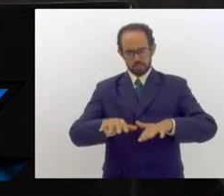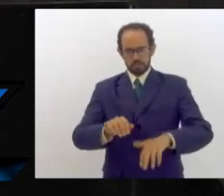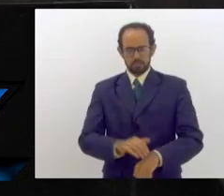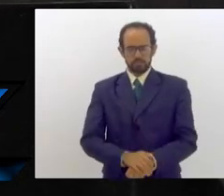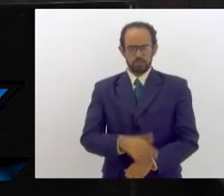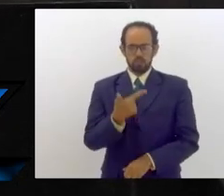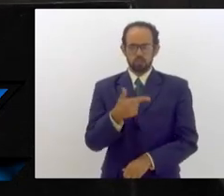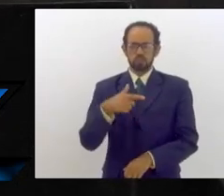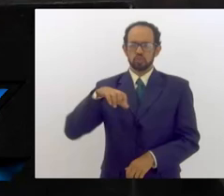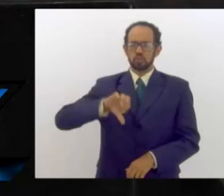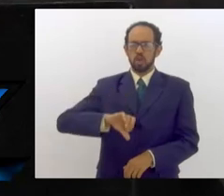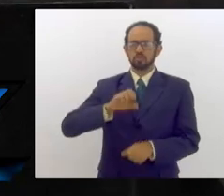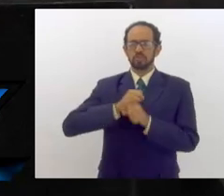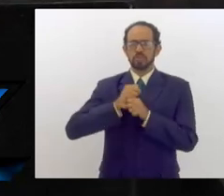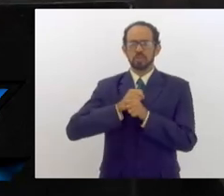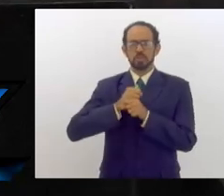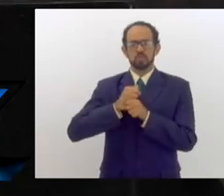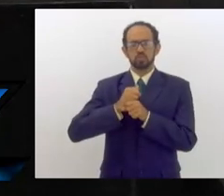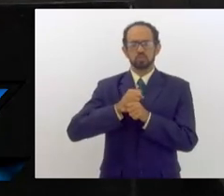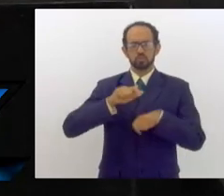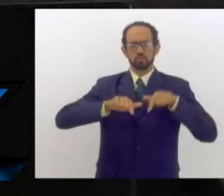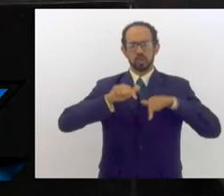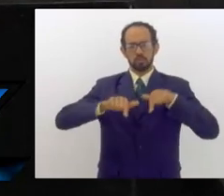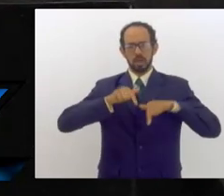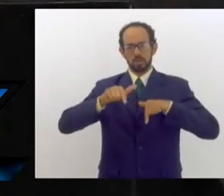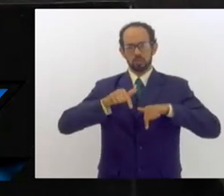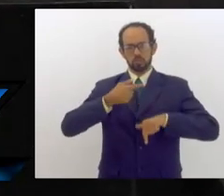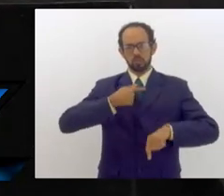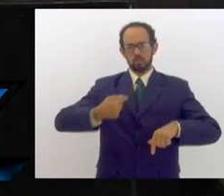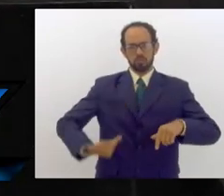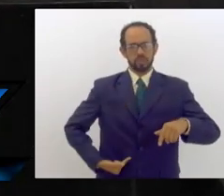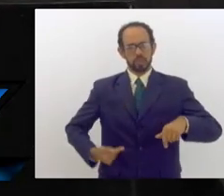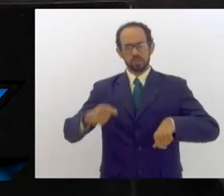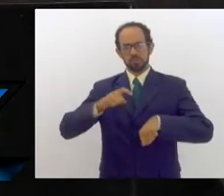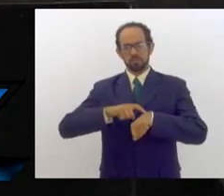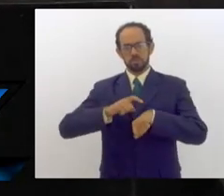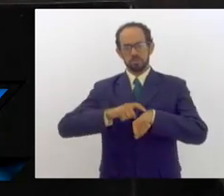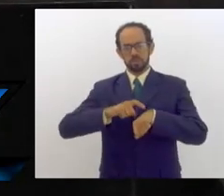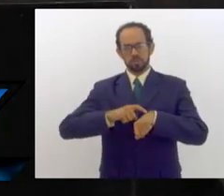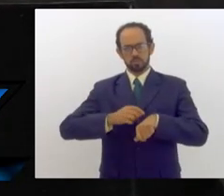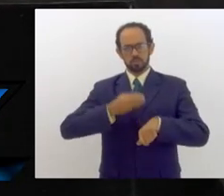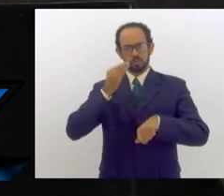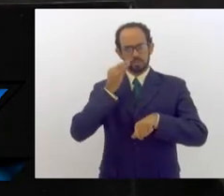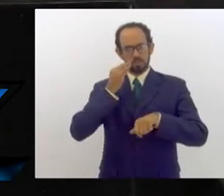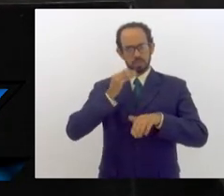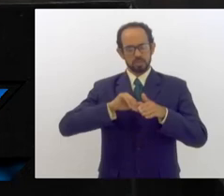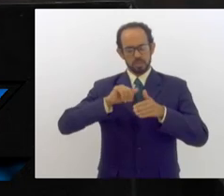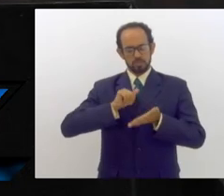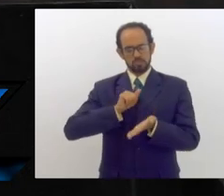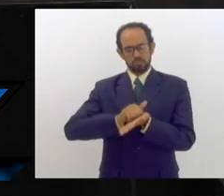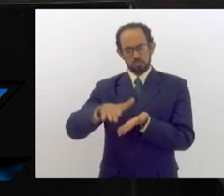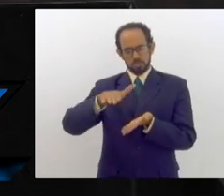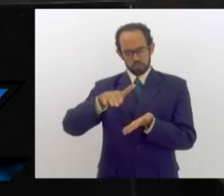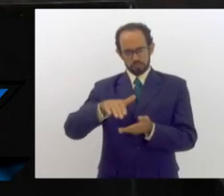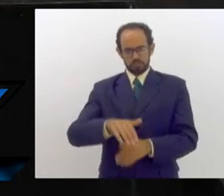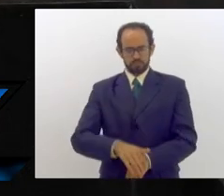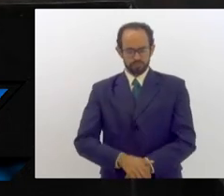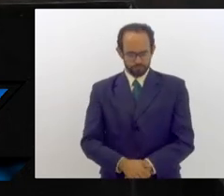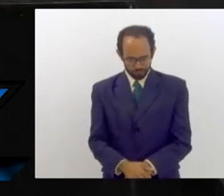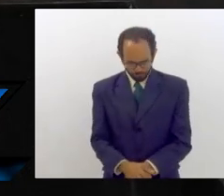29 anos que atuam e o governo neste momento tenta demitir esses profissionais